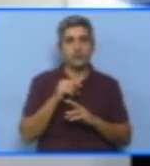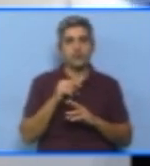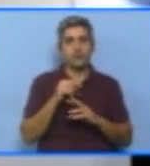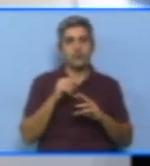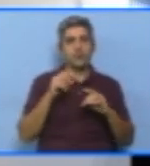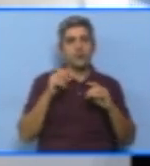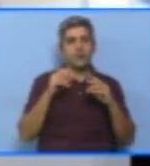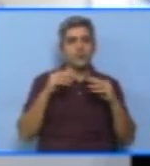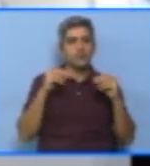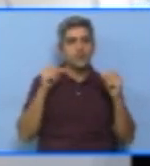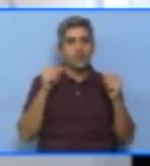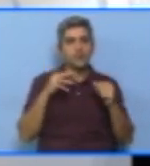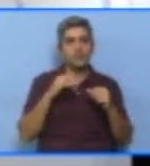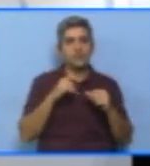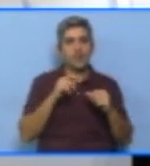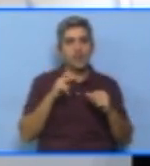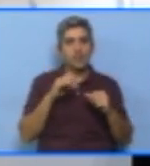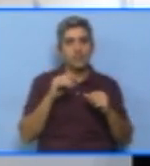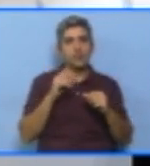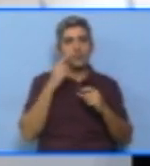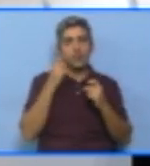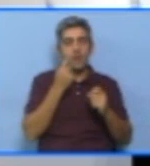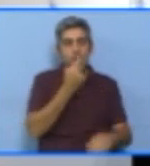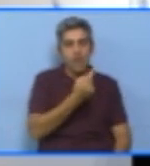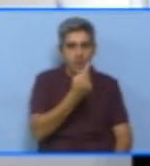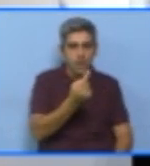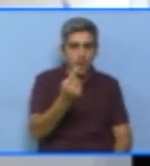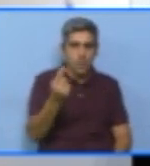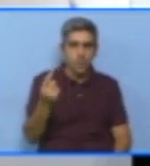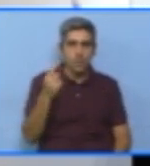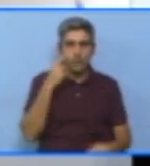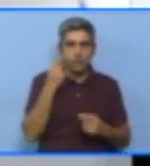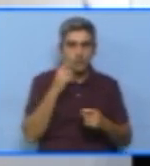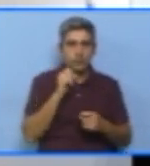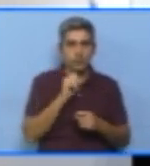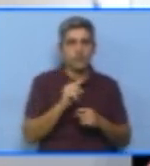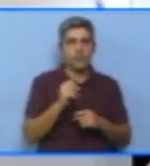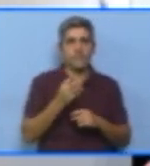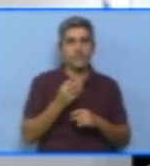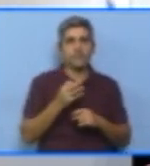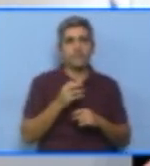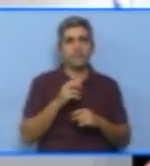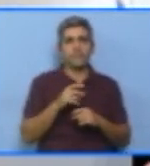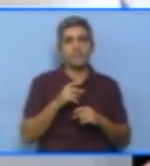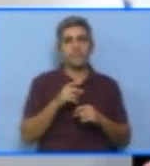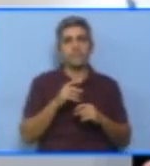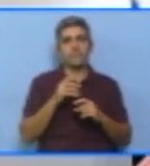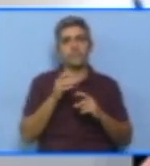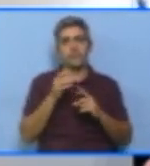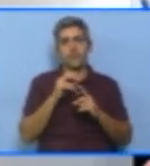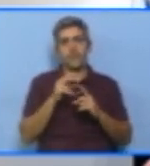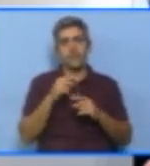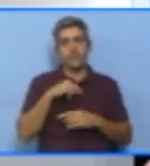o mistério da procura de cada um buscar, de facto, esta dimensão